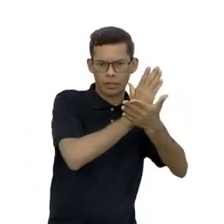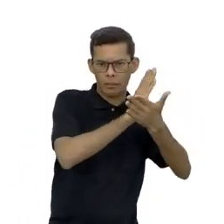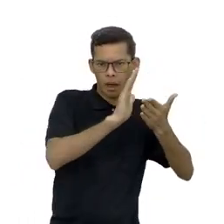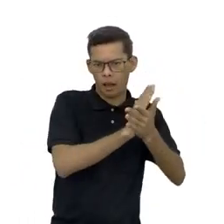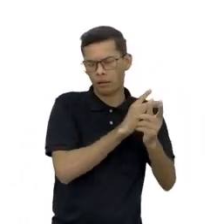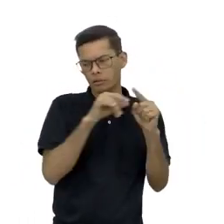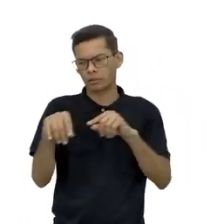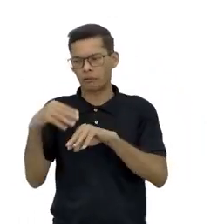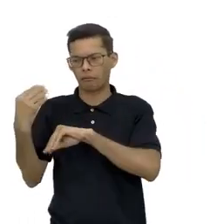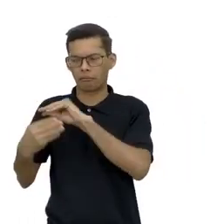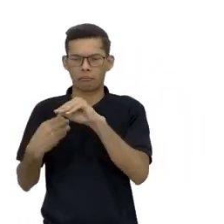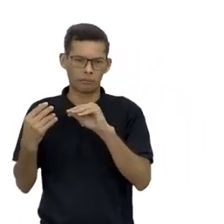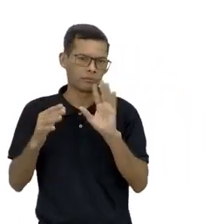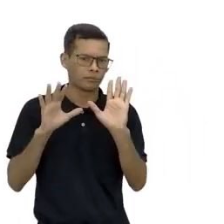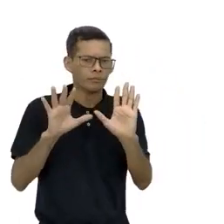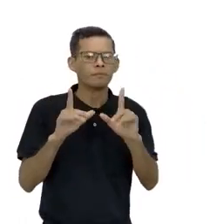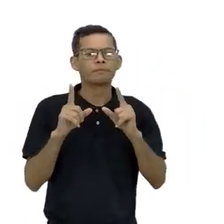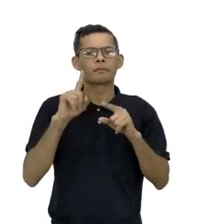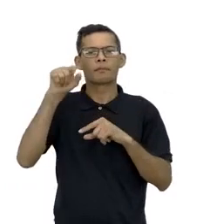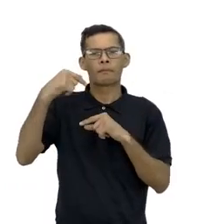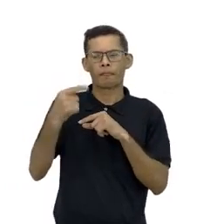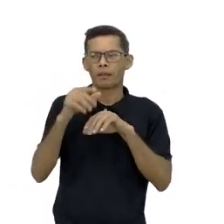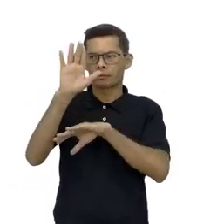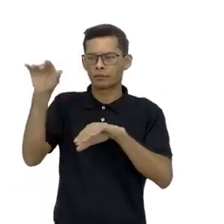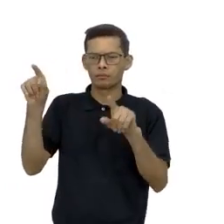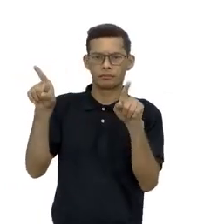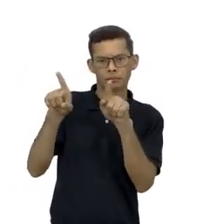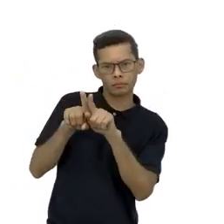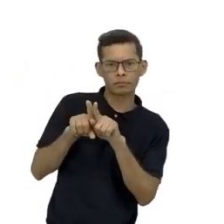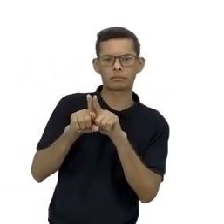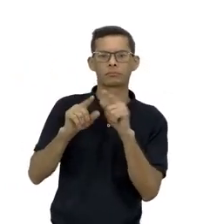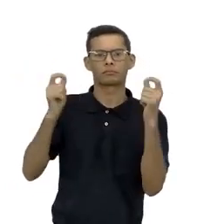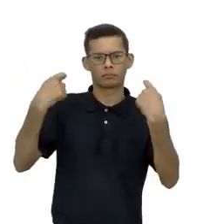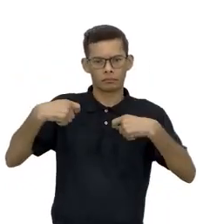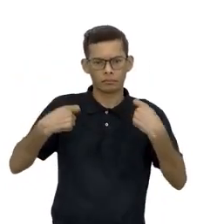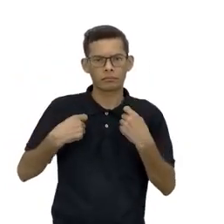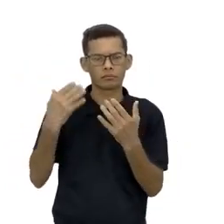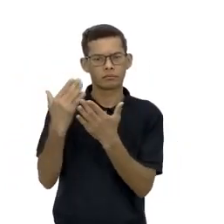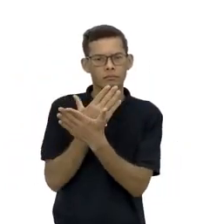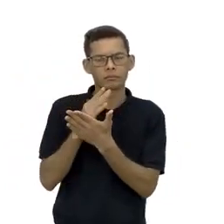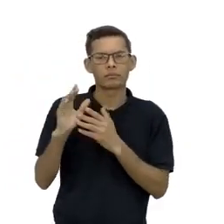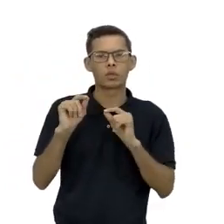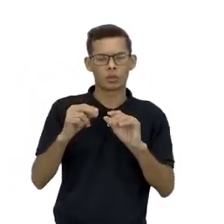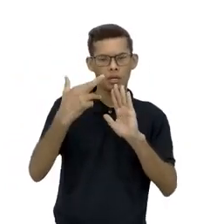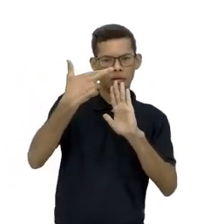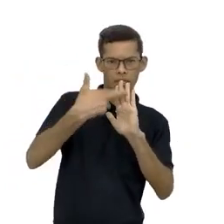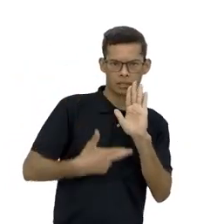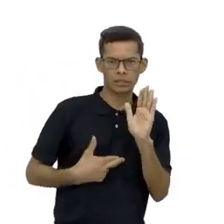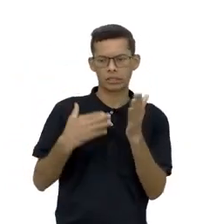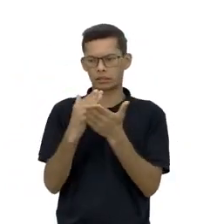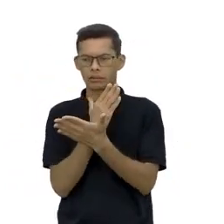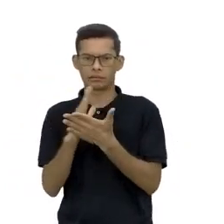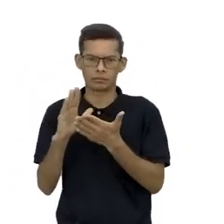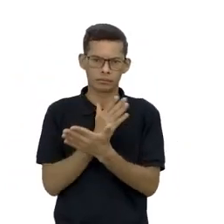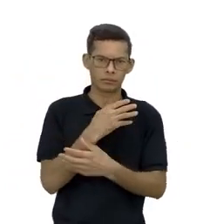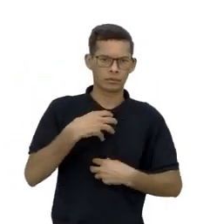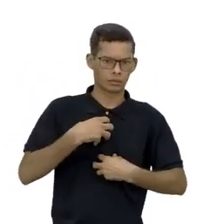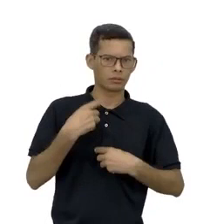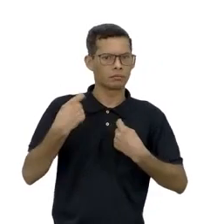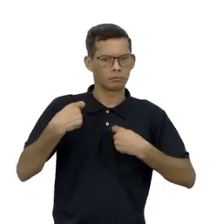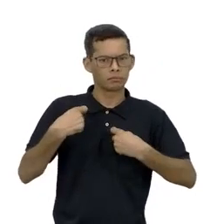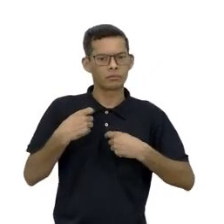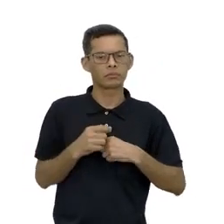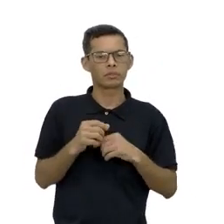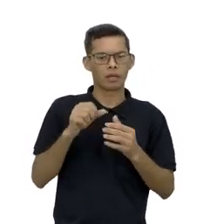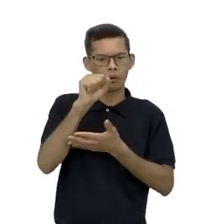devem reescrever a receita do binóculo, separando materiais e modo de fazer. Trata-se de uma atividade